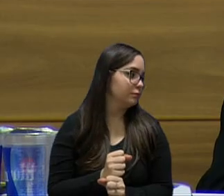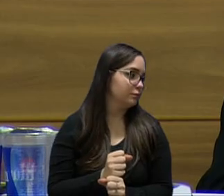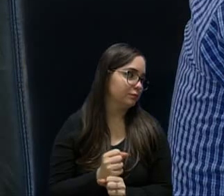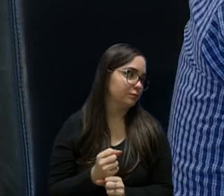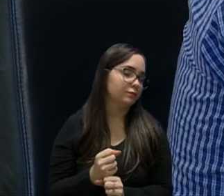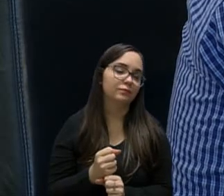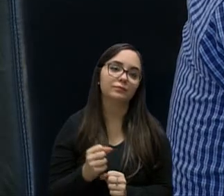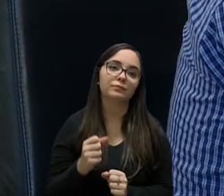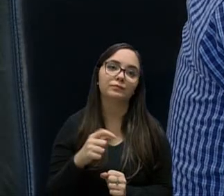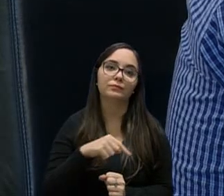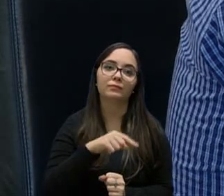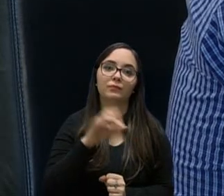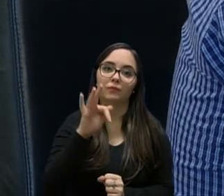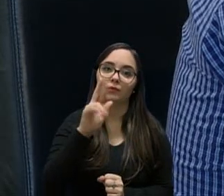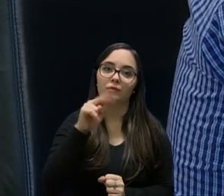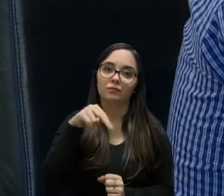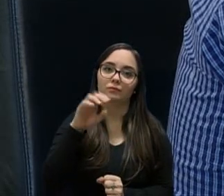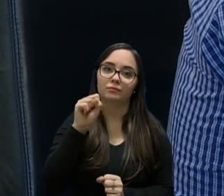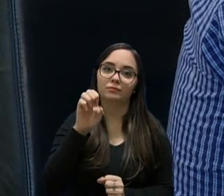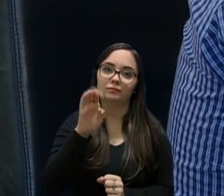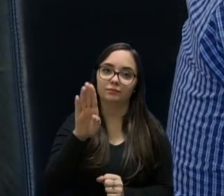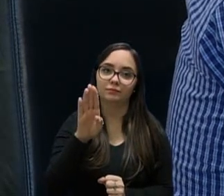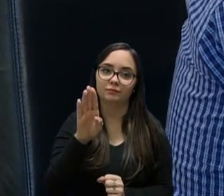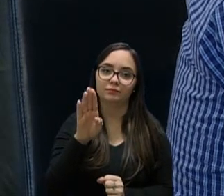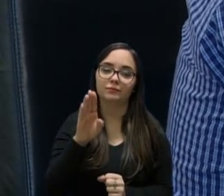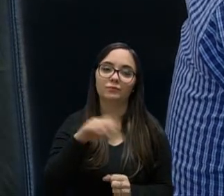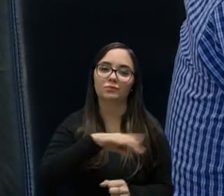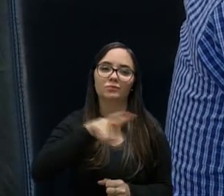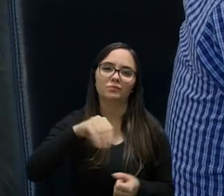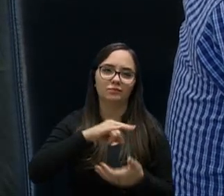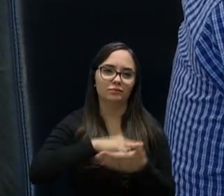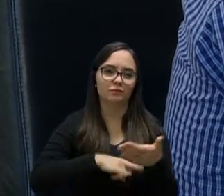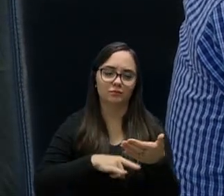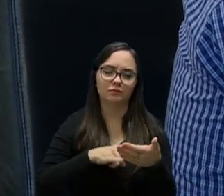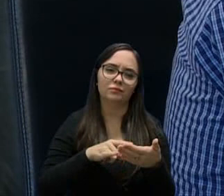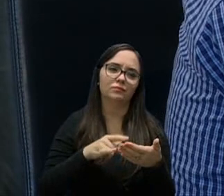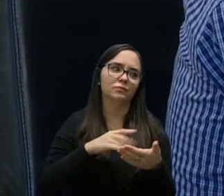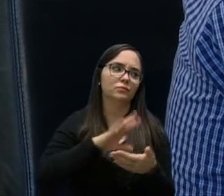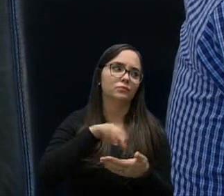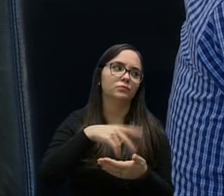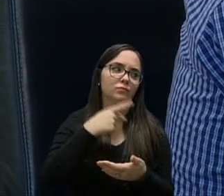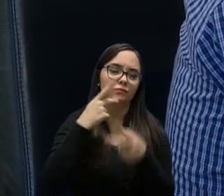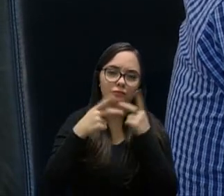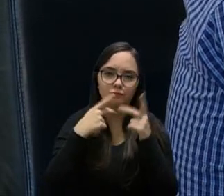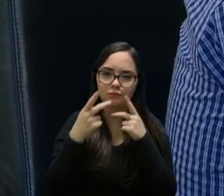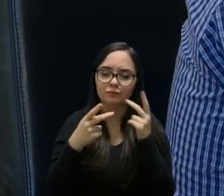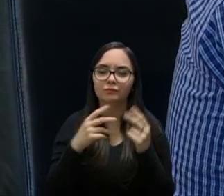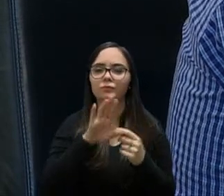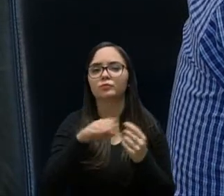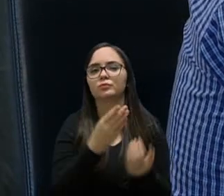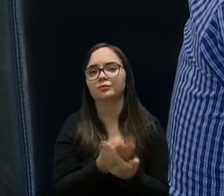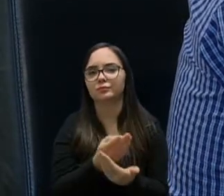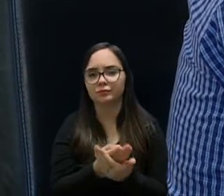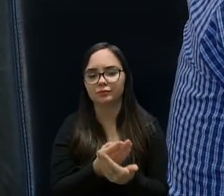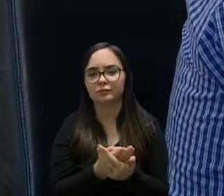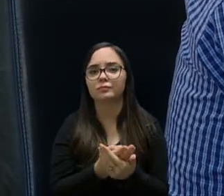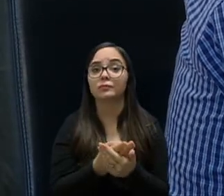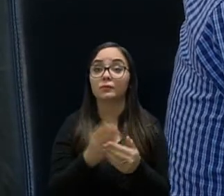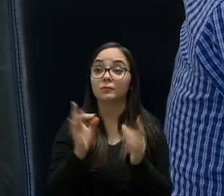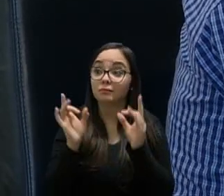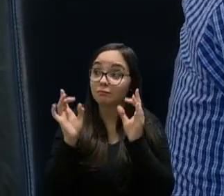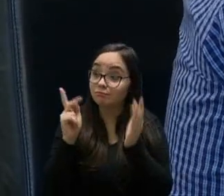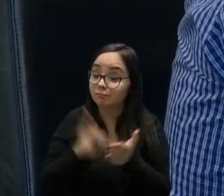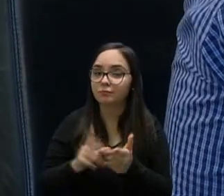comissão referência a função é toda essa documentação os levantamentos e estudos a real situação